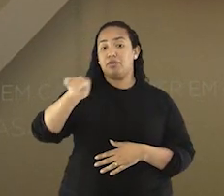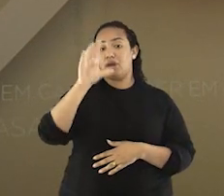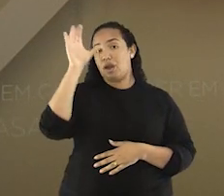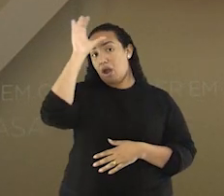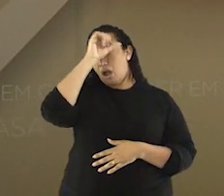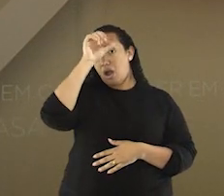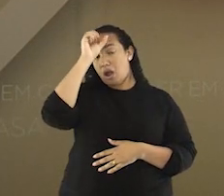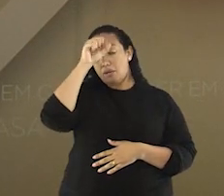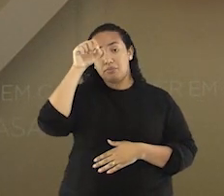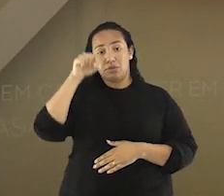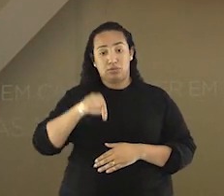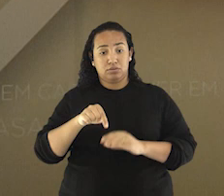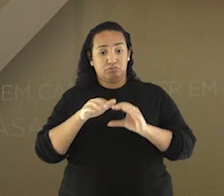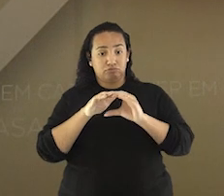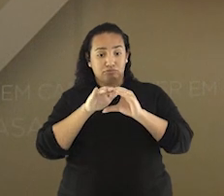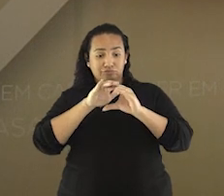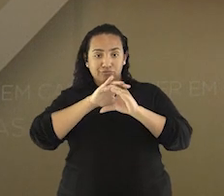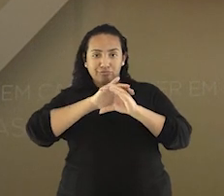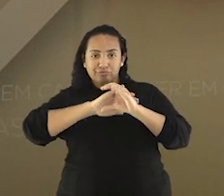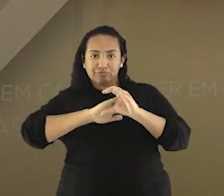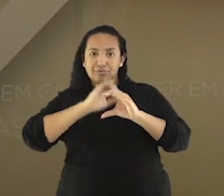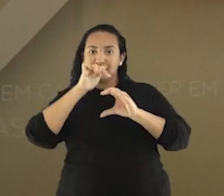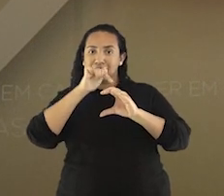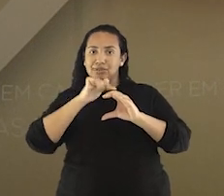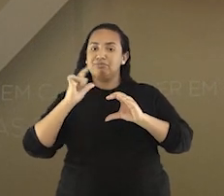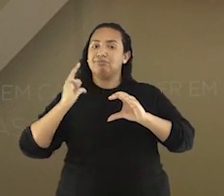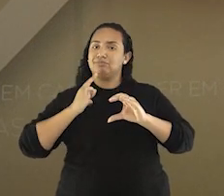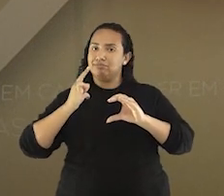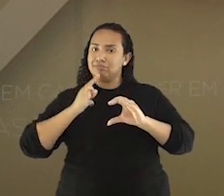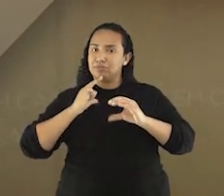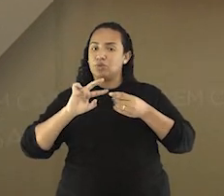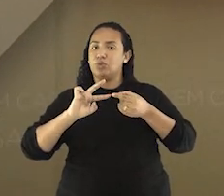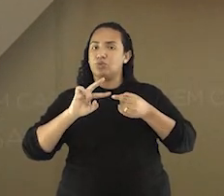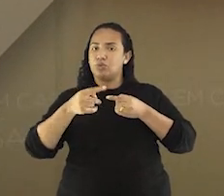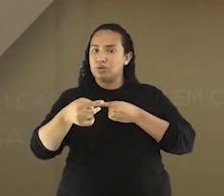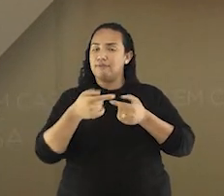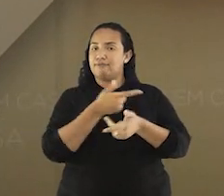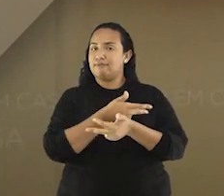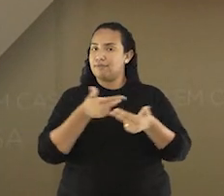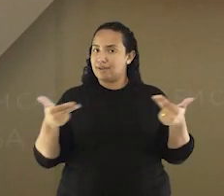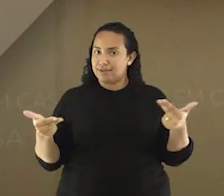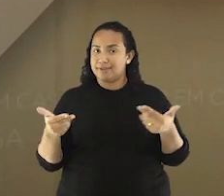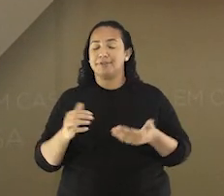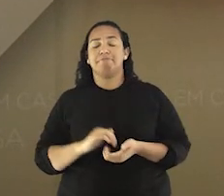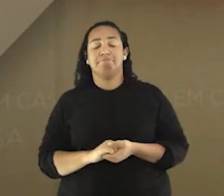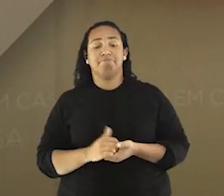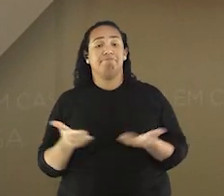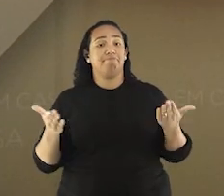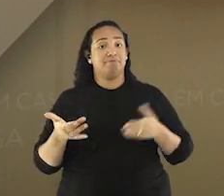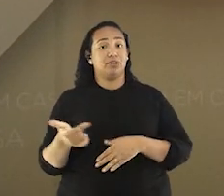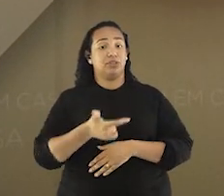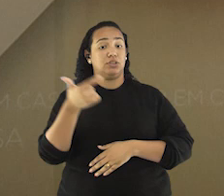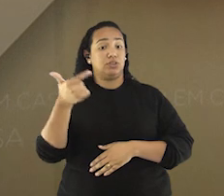mais externa da Terra, onde ocorrem muitas interações. Vamos então para a nossa segunda questão.